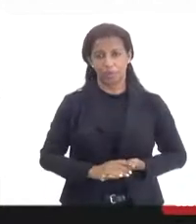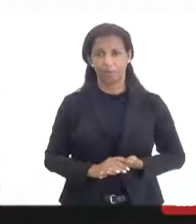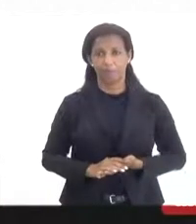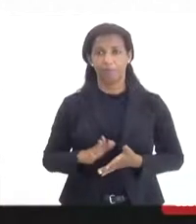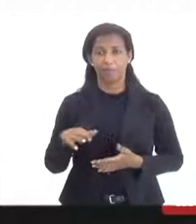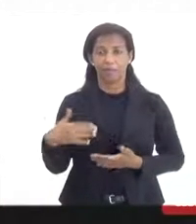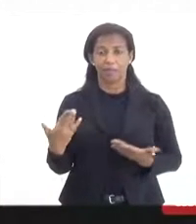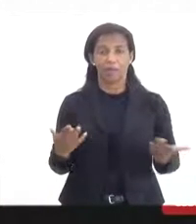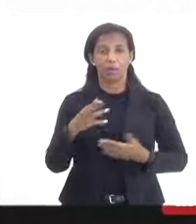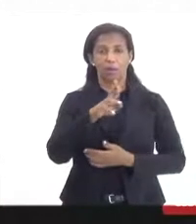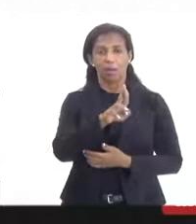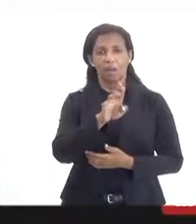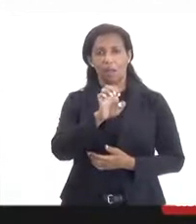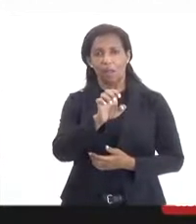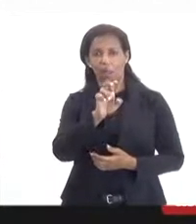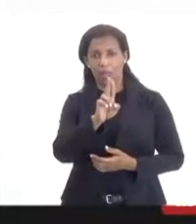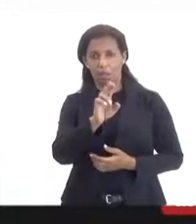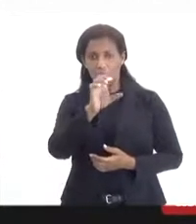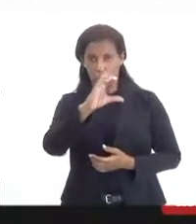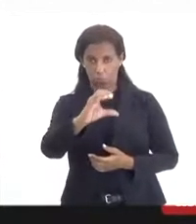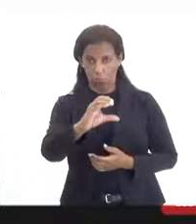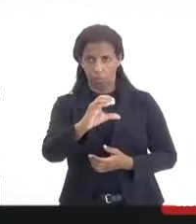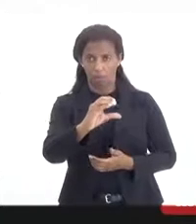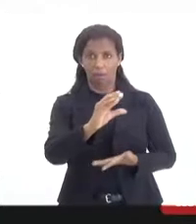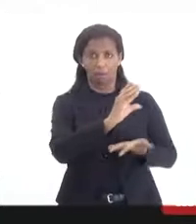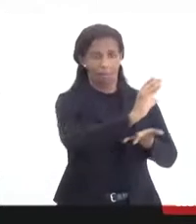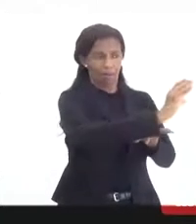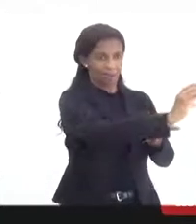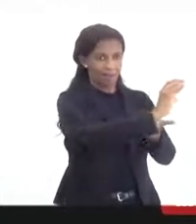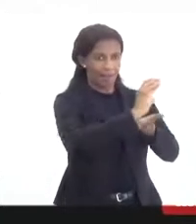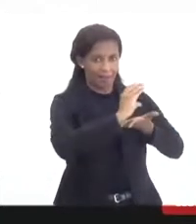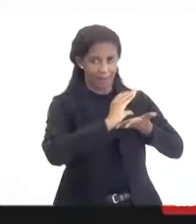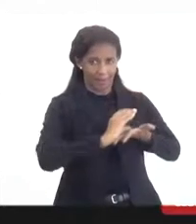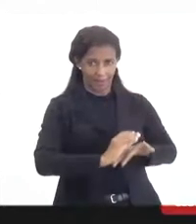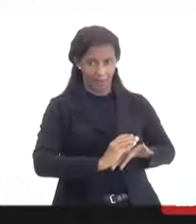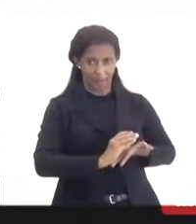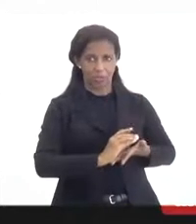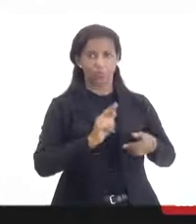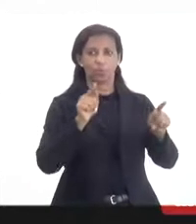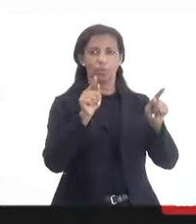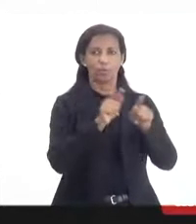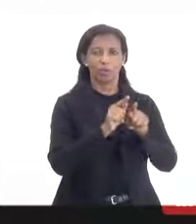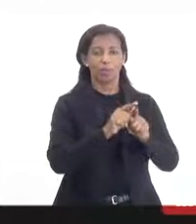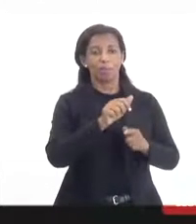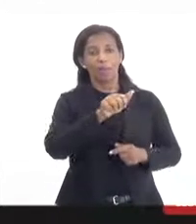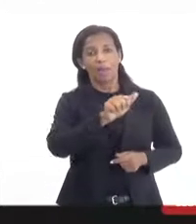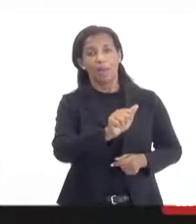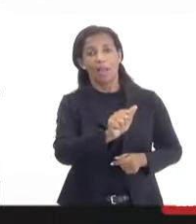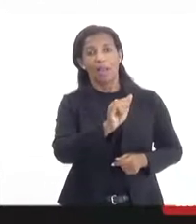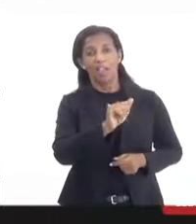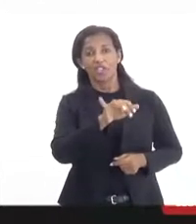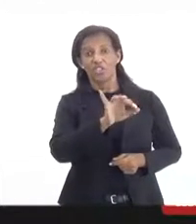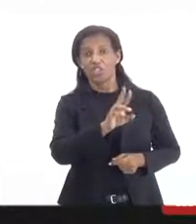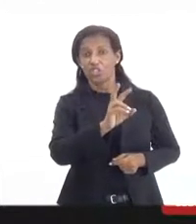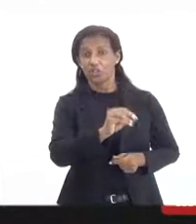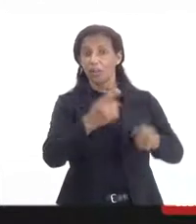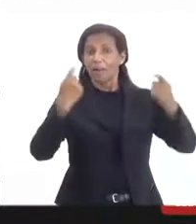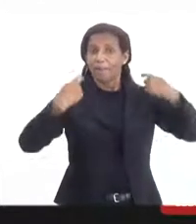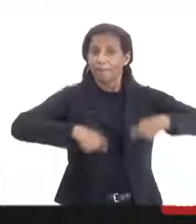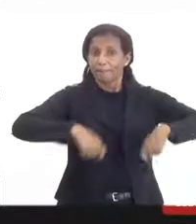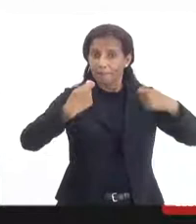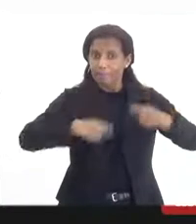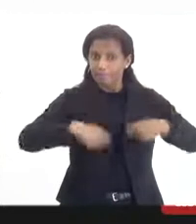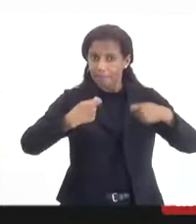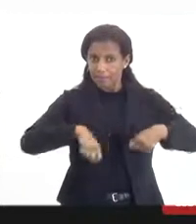Reduc, ela faz créditos de insumos e ativos que ela adquire que são essenciais ao seu